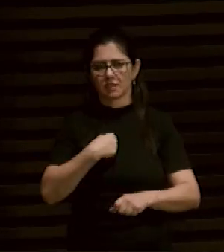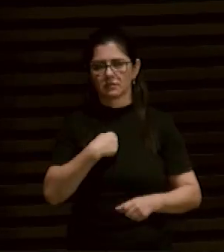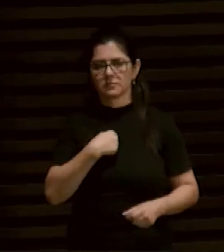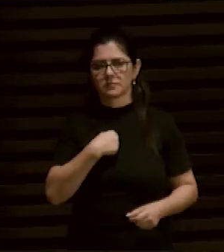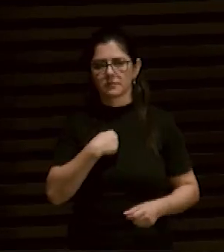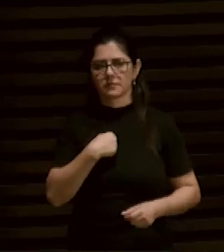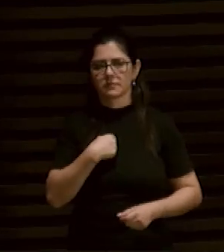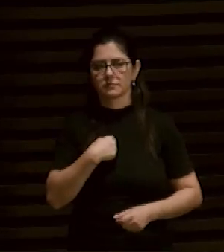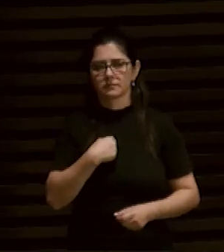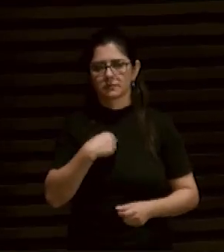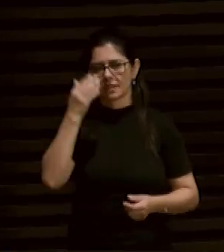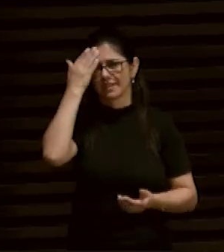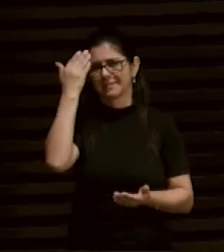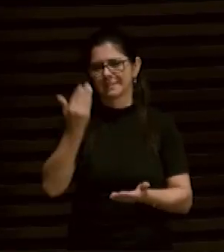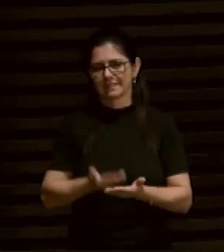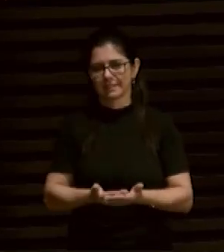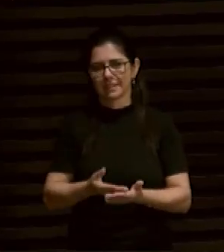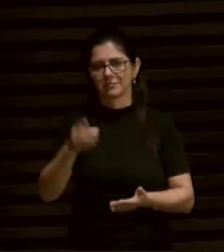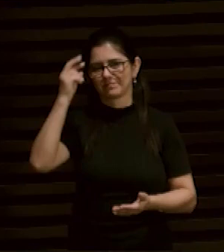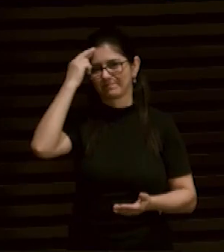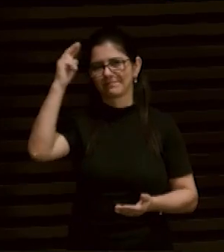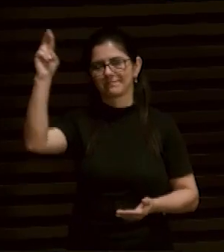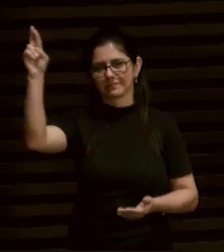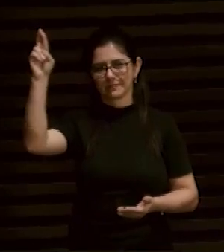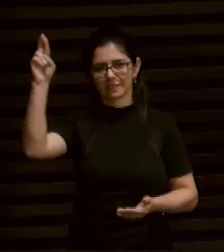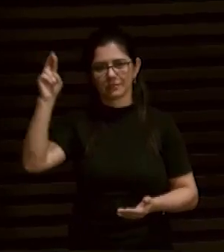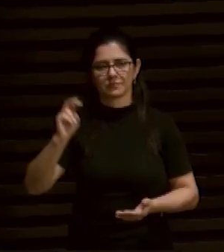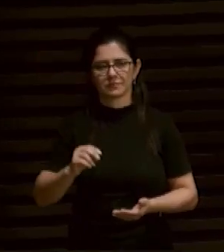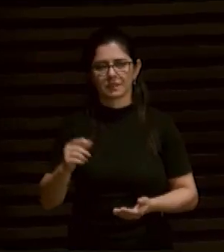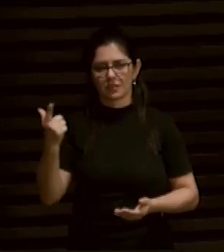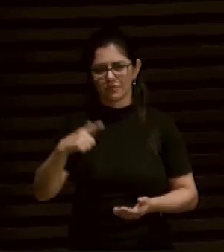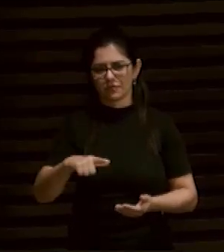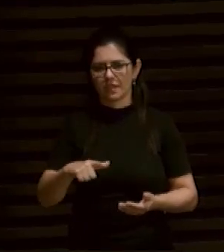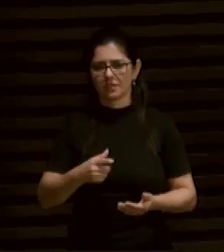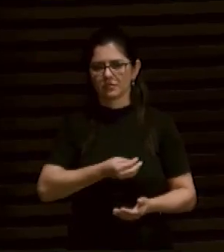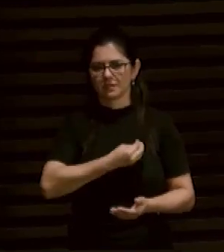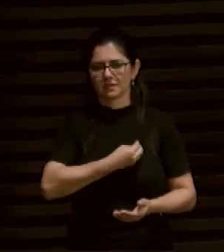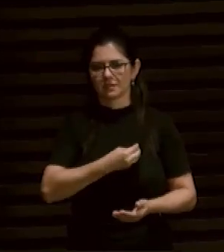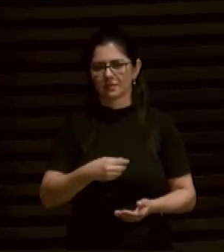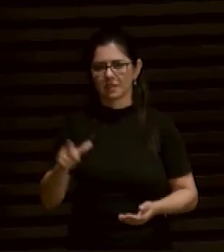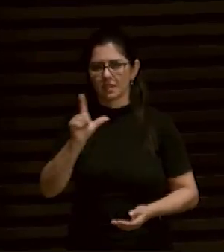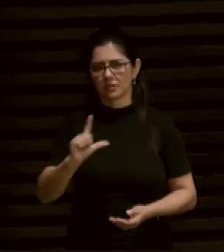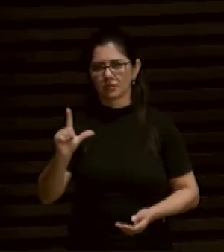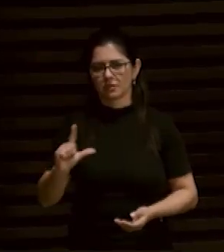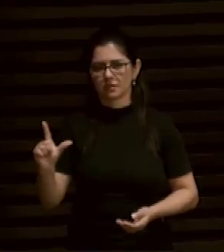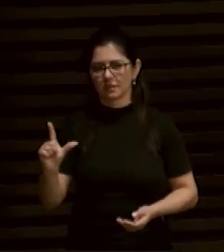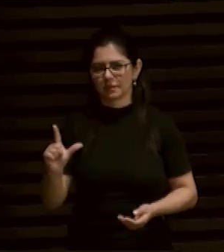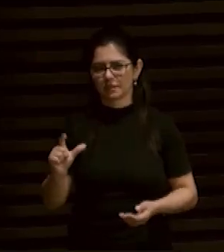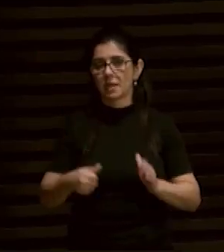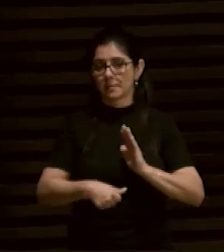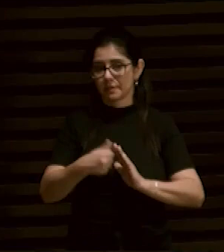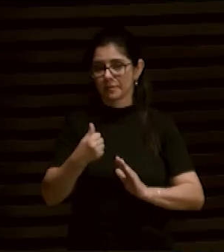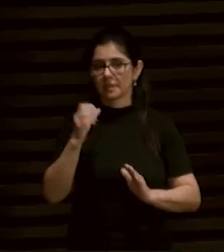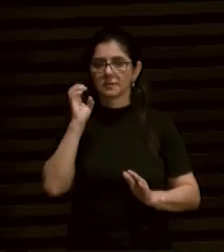Ele. Eu tinha acabado de vir para a PIBIC Londrina para poder membrar, e foi a primeira ceia que eu